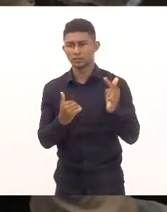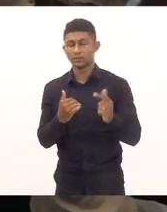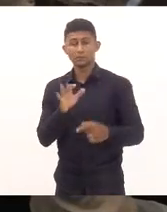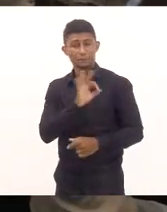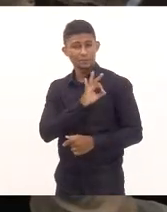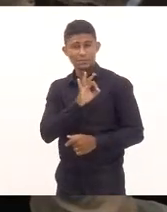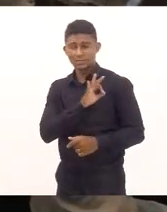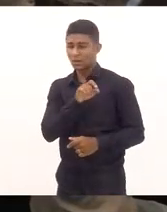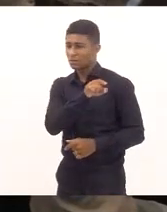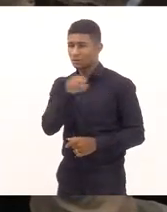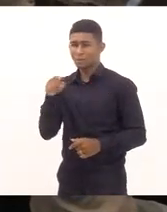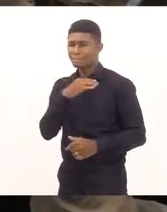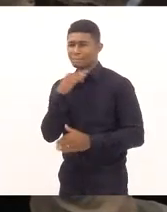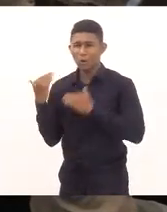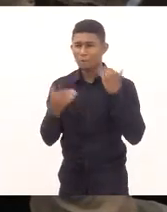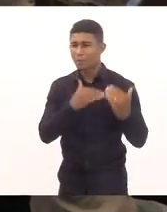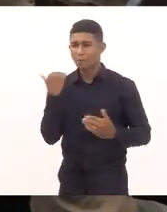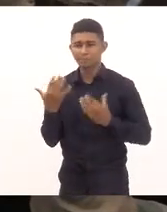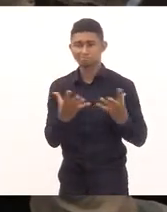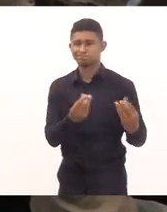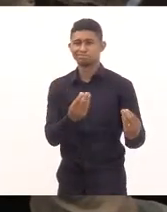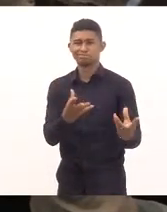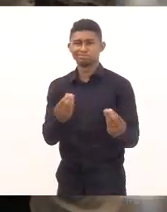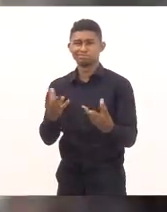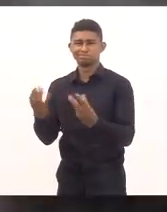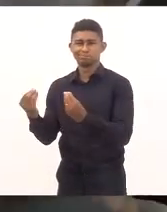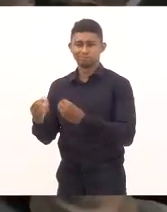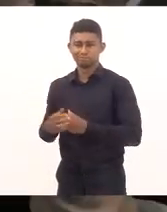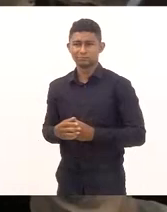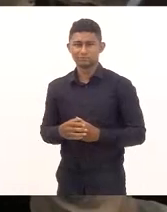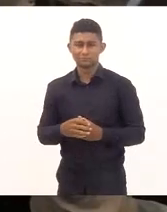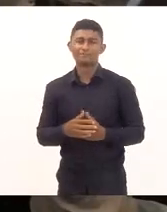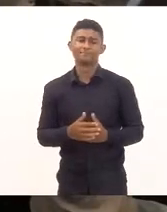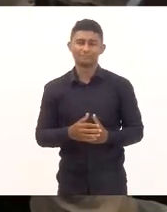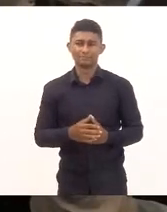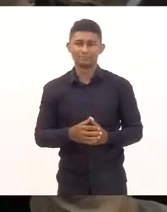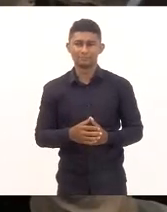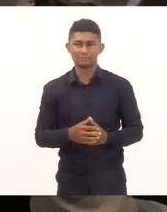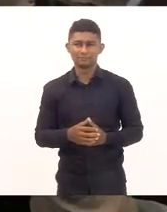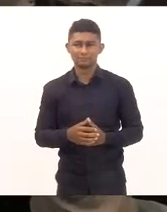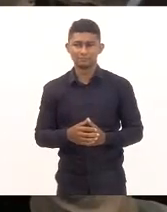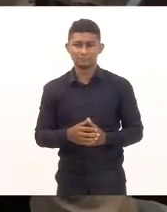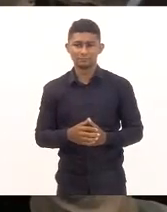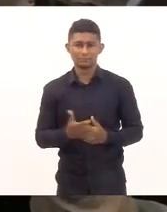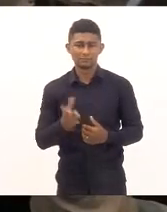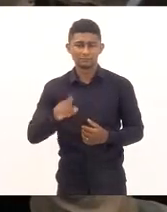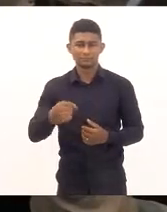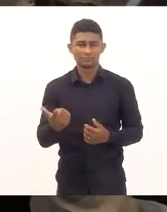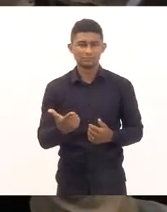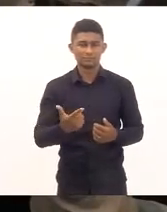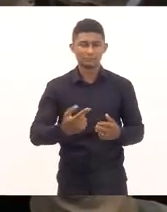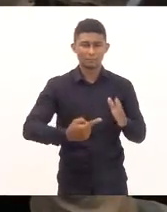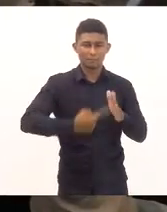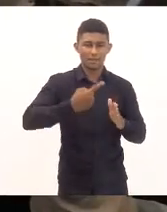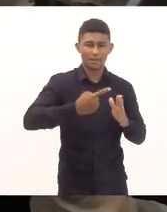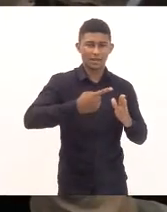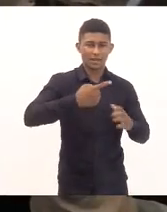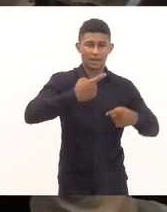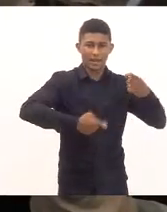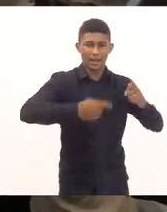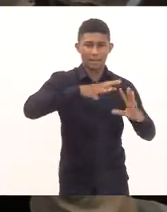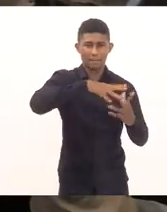policiais do que morreram, respeitando a proporcionalidade, na Primeira e Segunda Guerra Mundial.